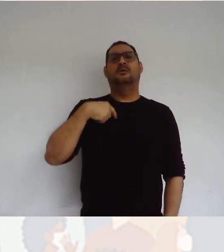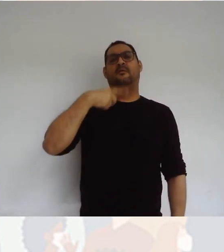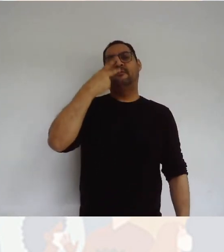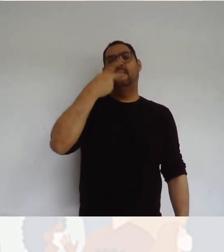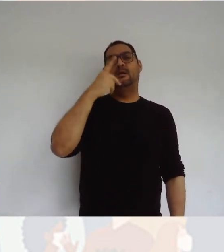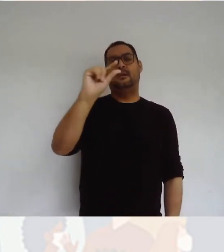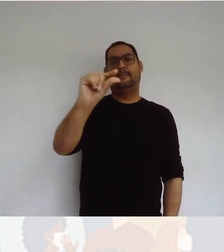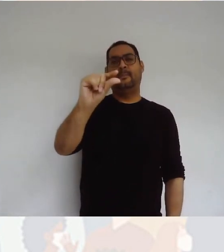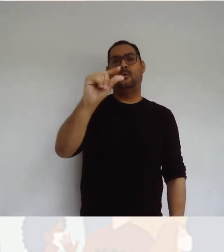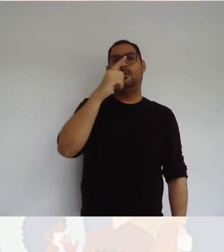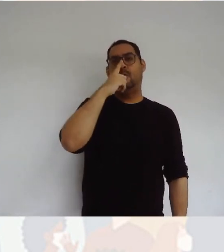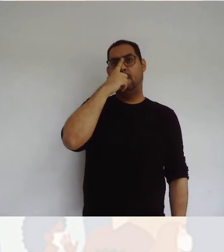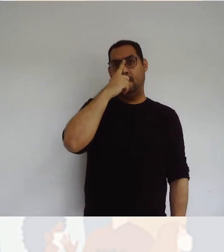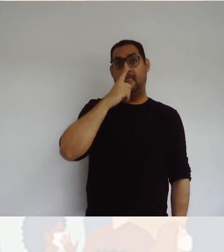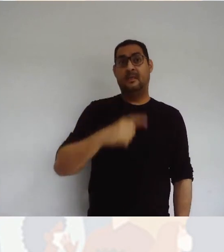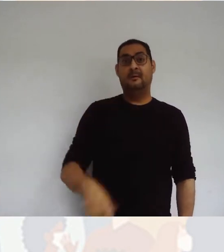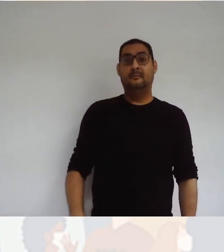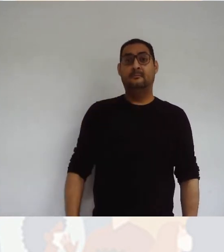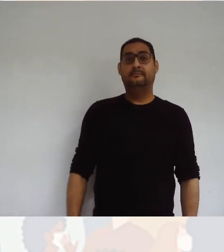falei até um pouco, né?